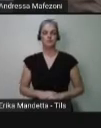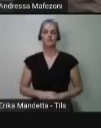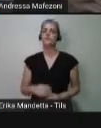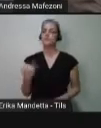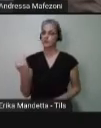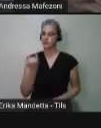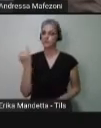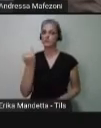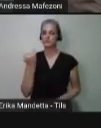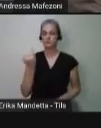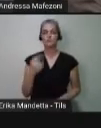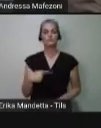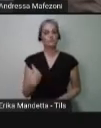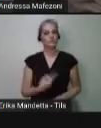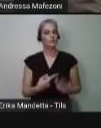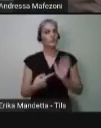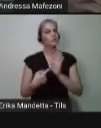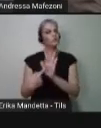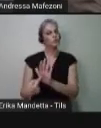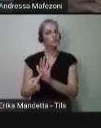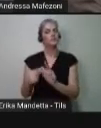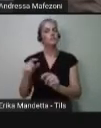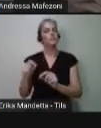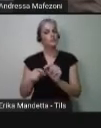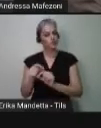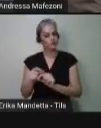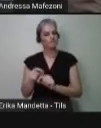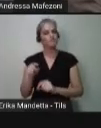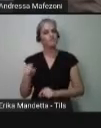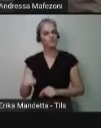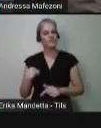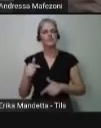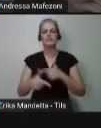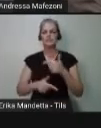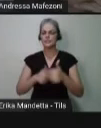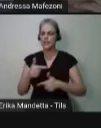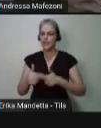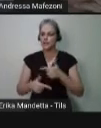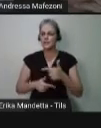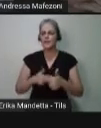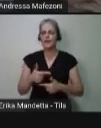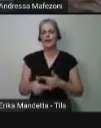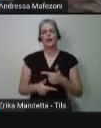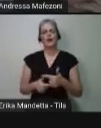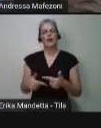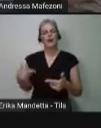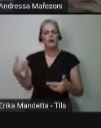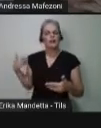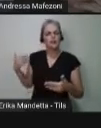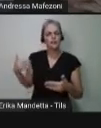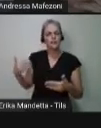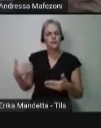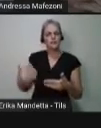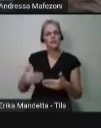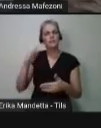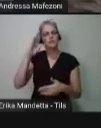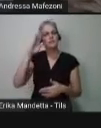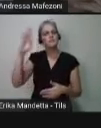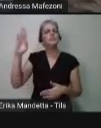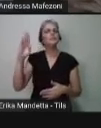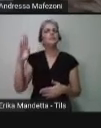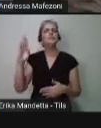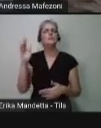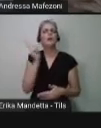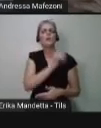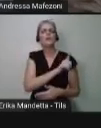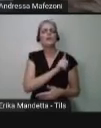gente destacar que esse trabalho ele tem se constituído principalmente pelas